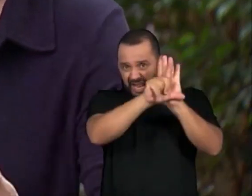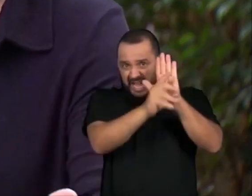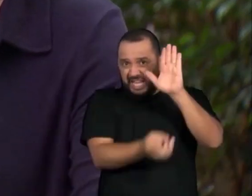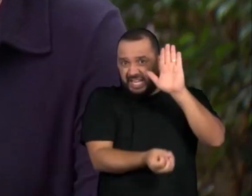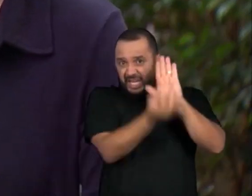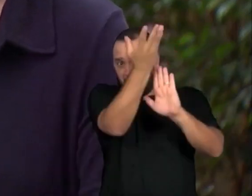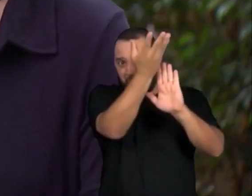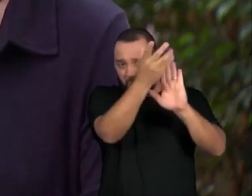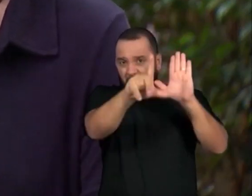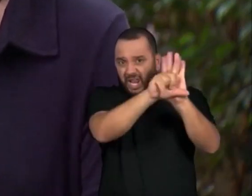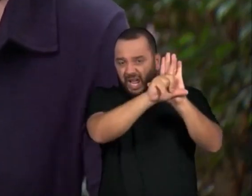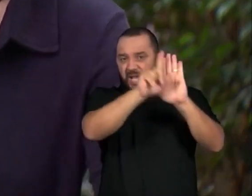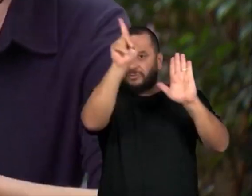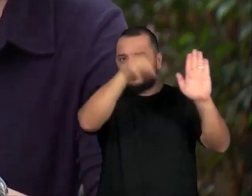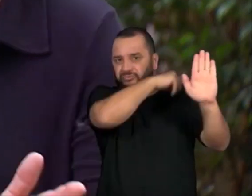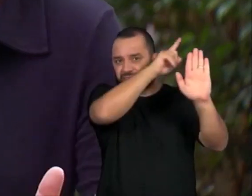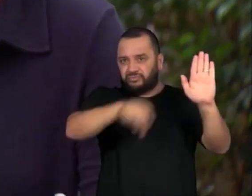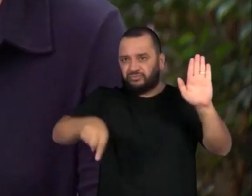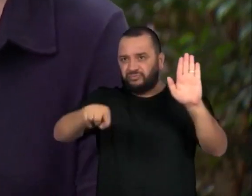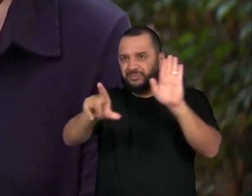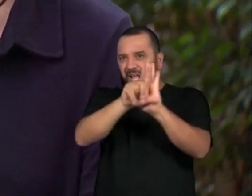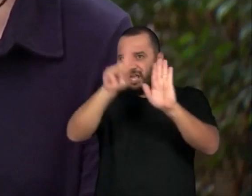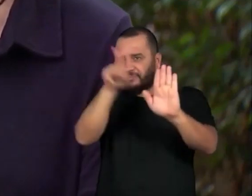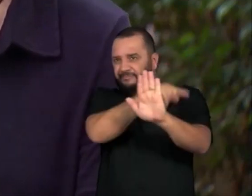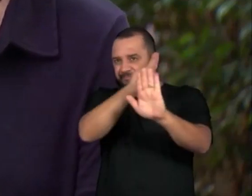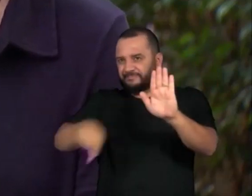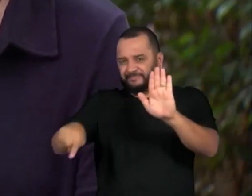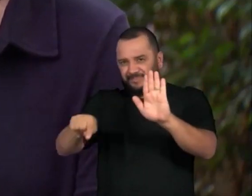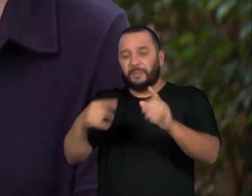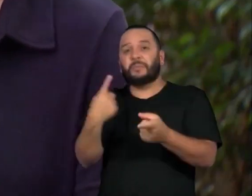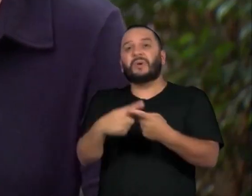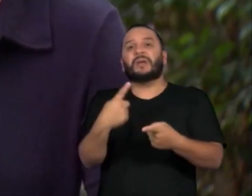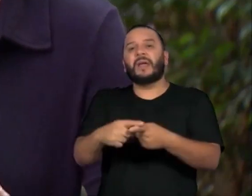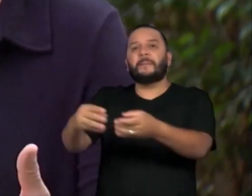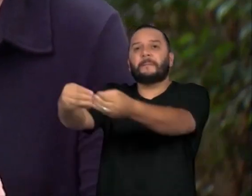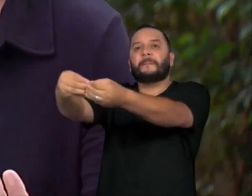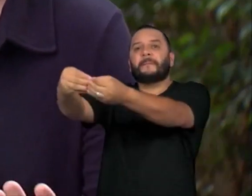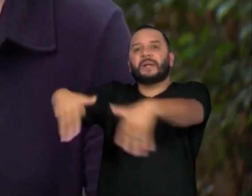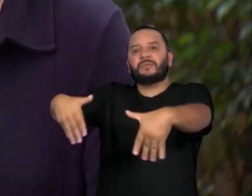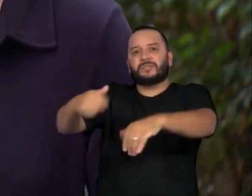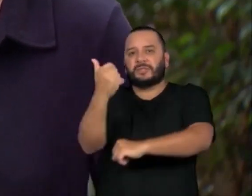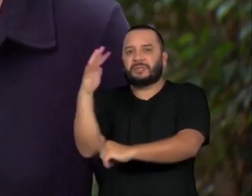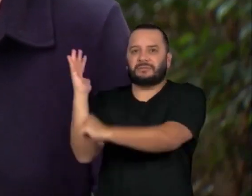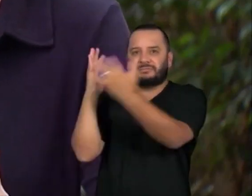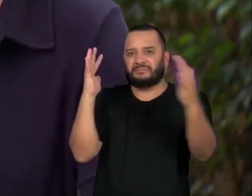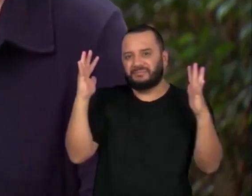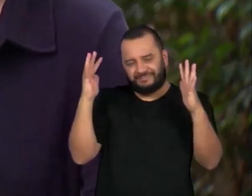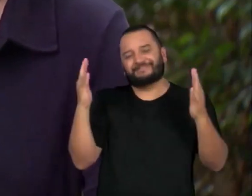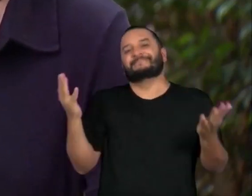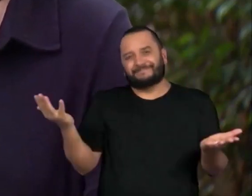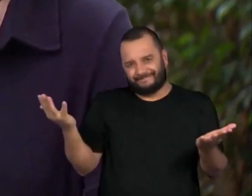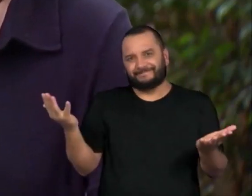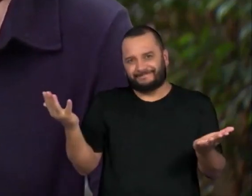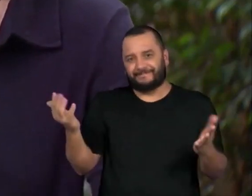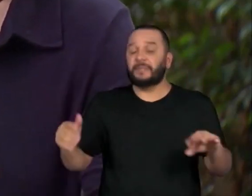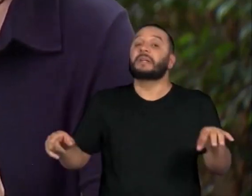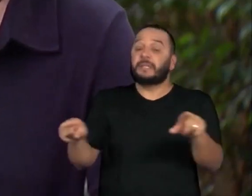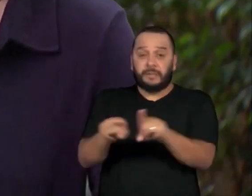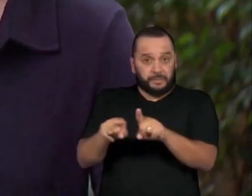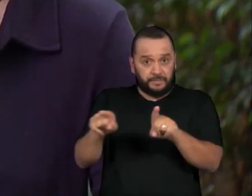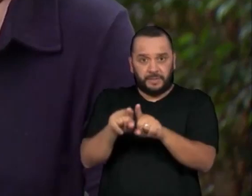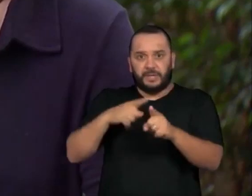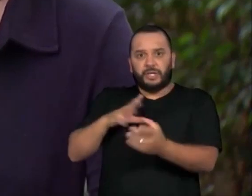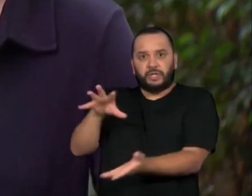foram feitas nesse último governo, que foi um desastre para a questão ambiental. Além disso, nós temos que reforçar os institutos